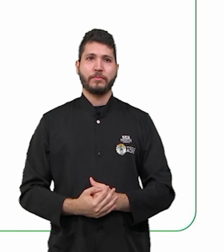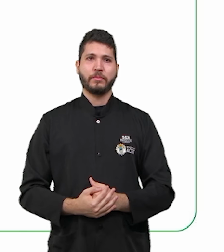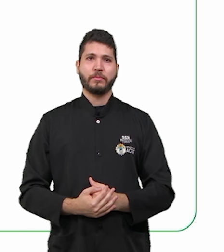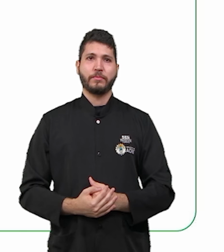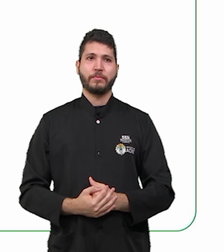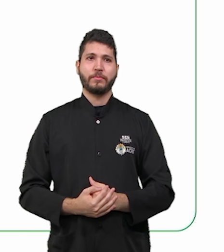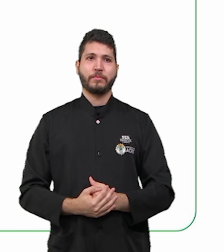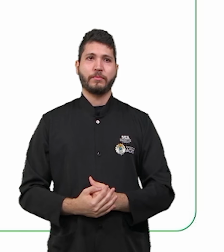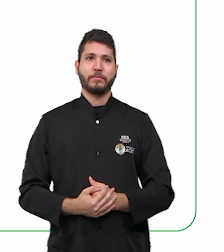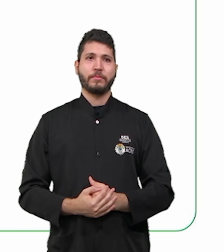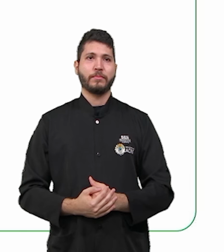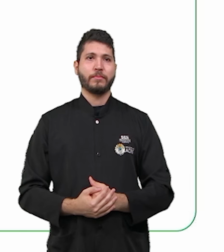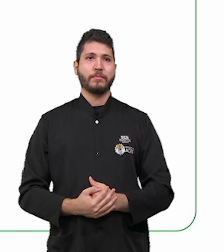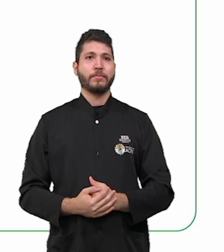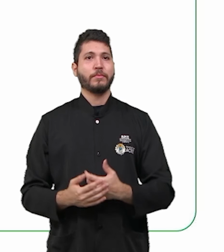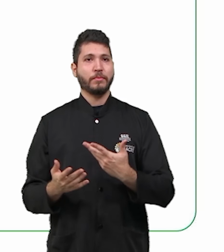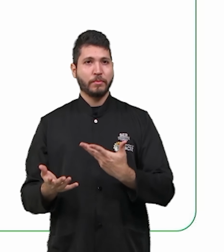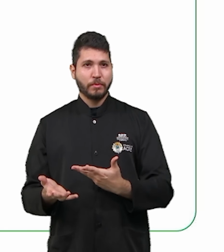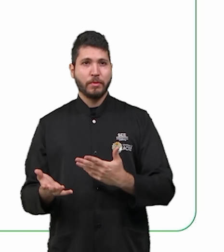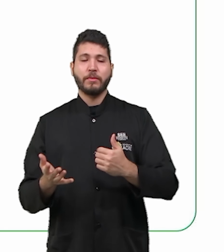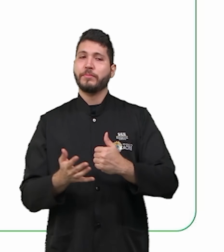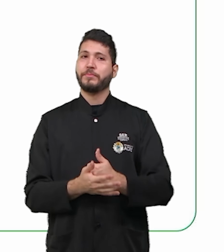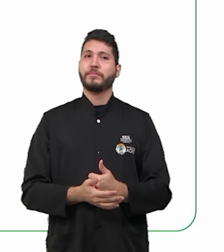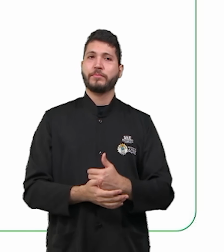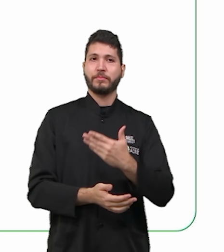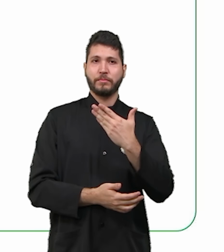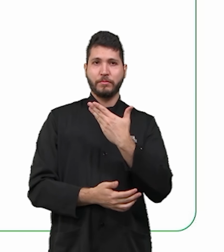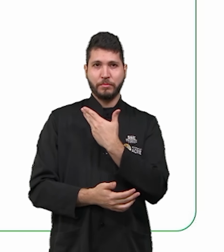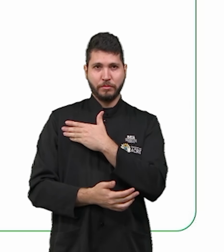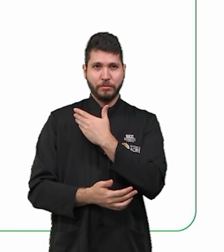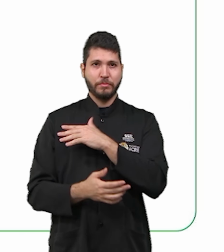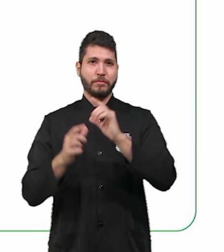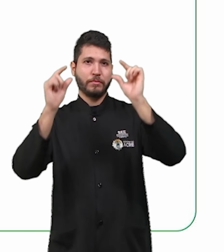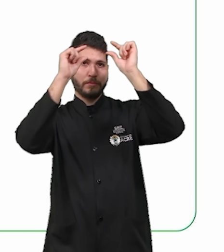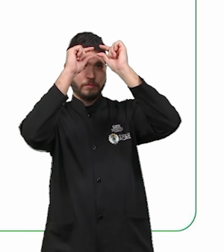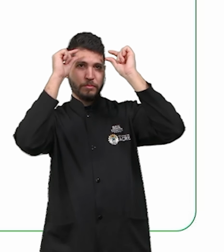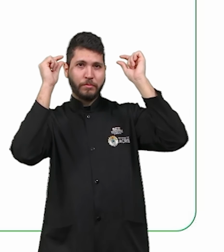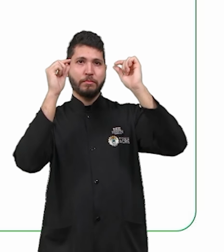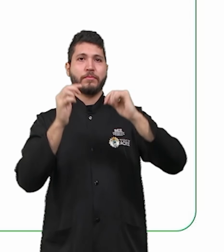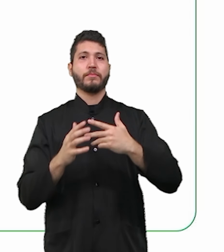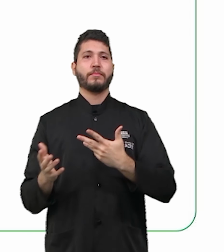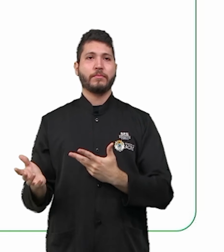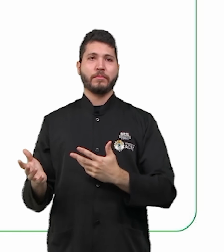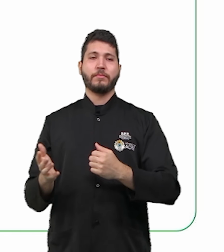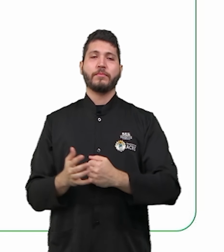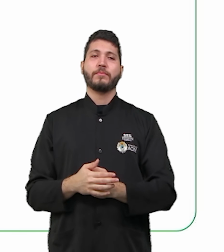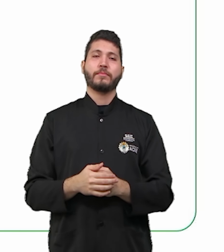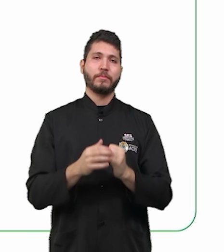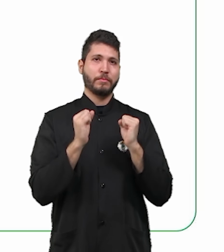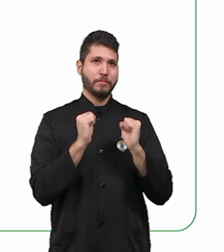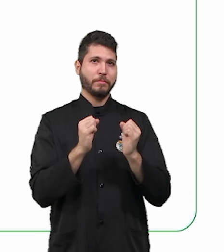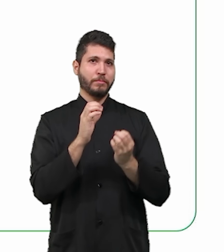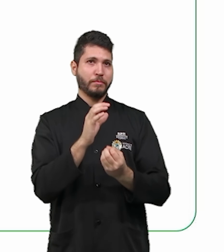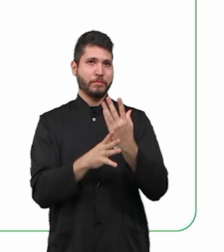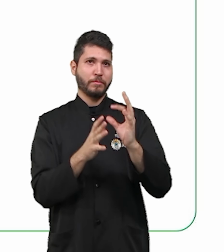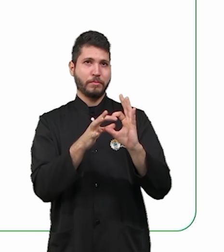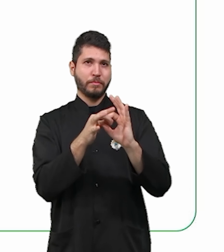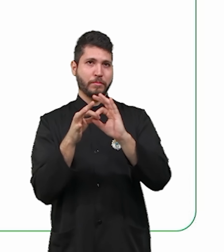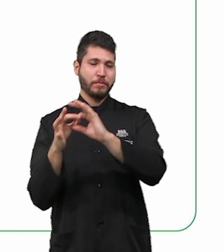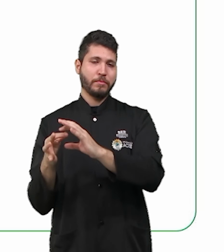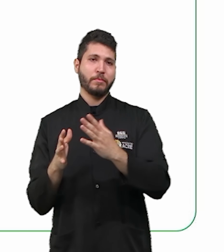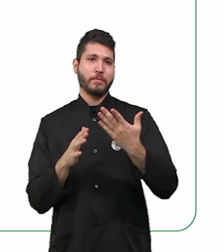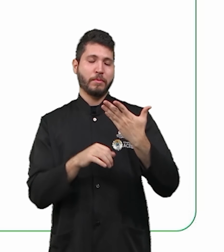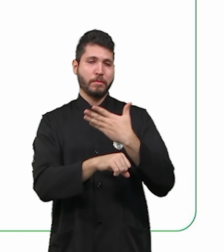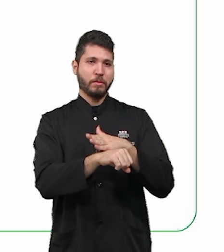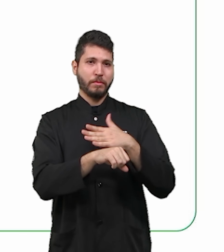Falando dos preconceitos, dos estereótipos das relações de poder, eu elaborei aqui algumas frases que podem surgir dentro desse contexto das práticas